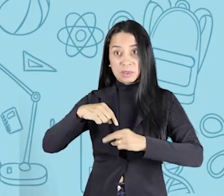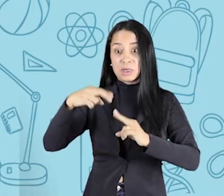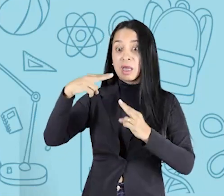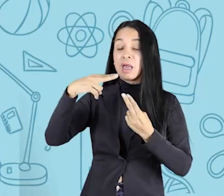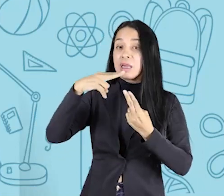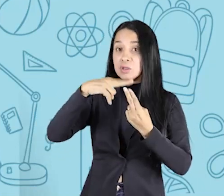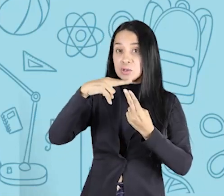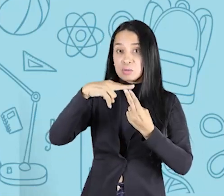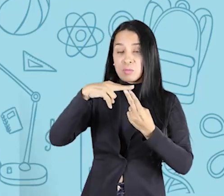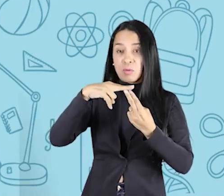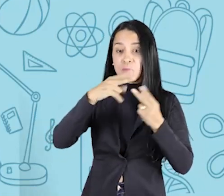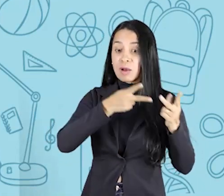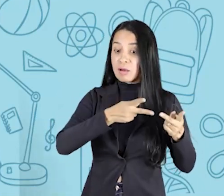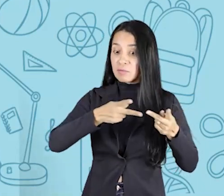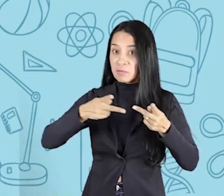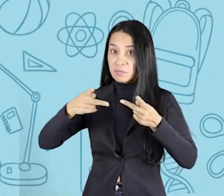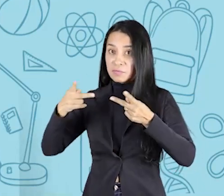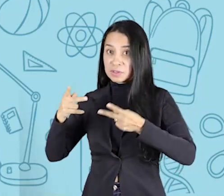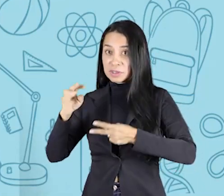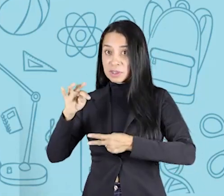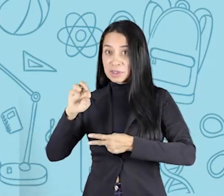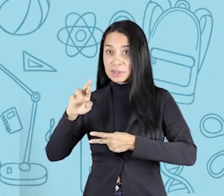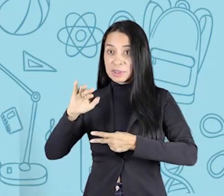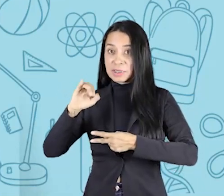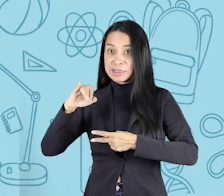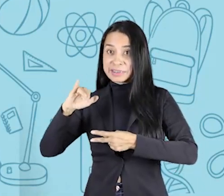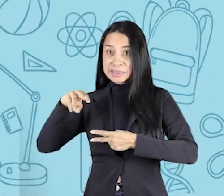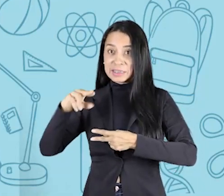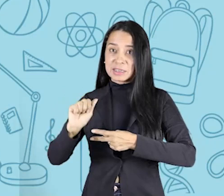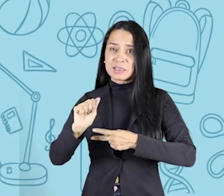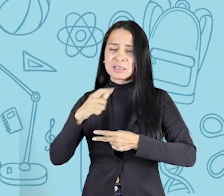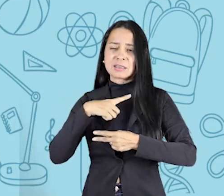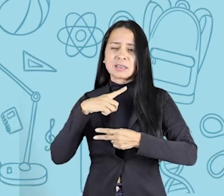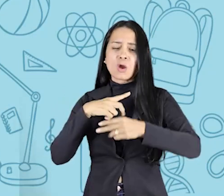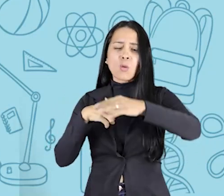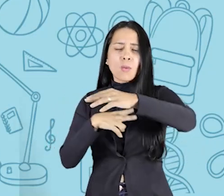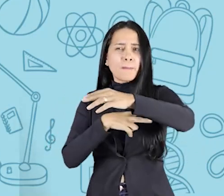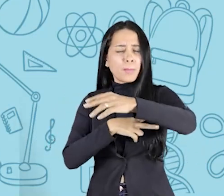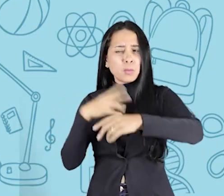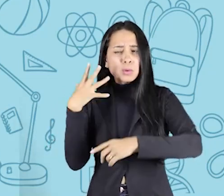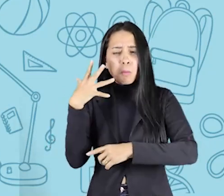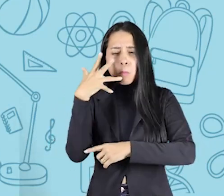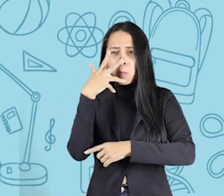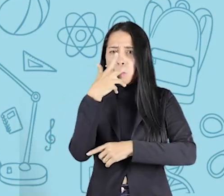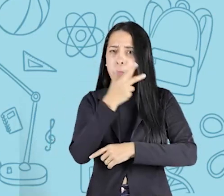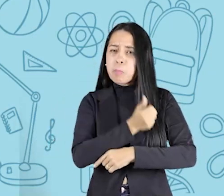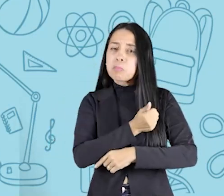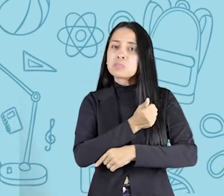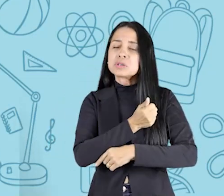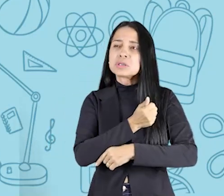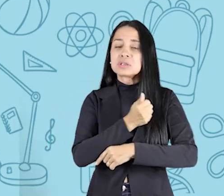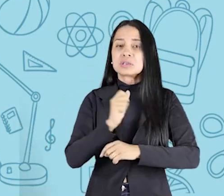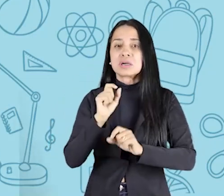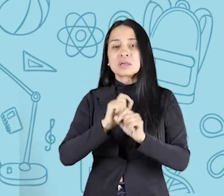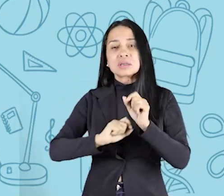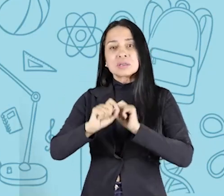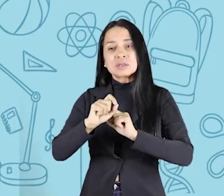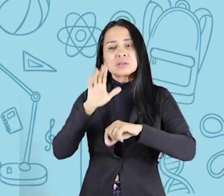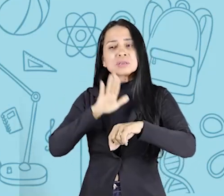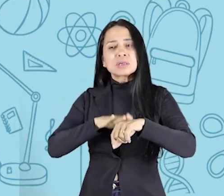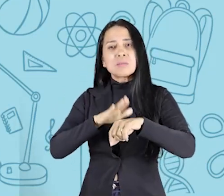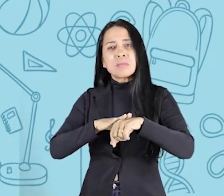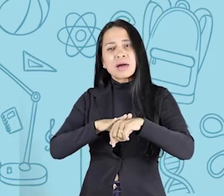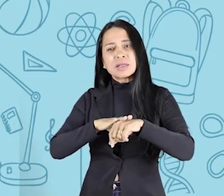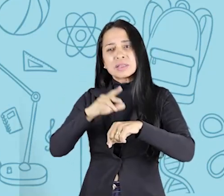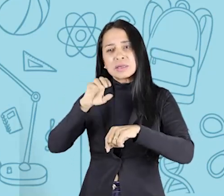ao visitar Teresina, que é bem aqui próximo, nós passamos por pontes. Tem uma ponte muito bonita lá em Teresina, chamada